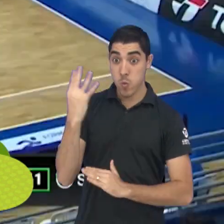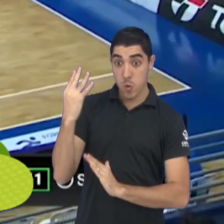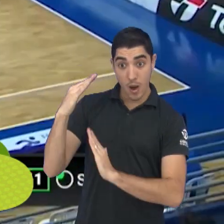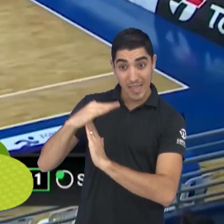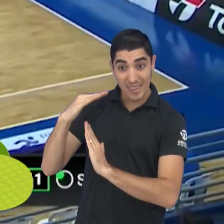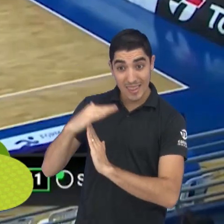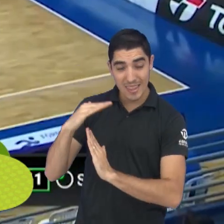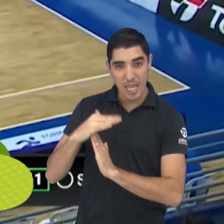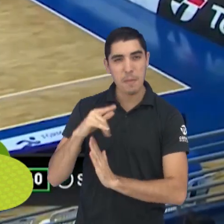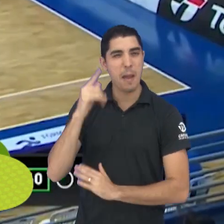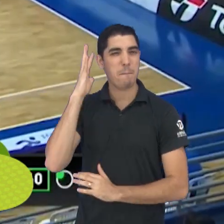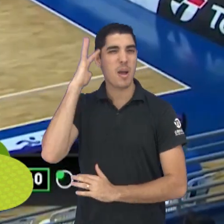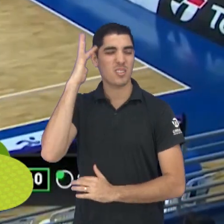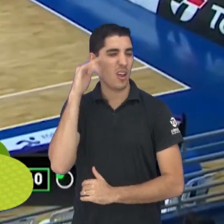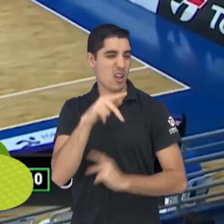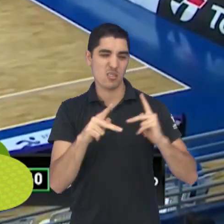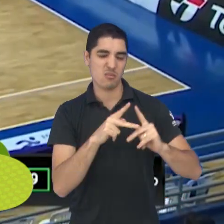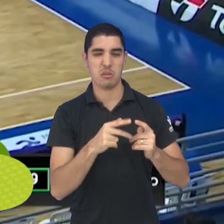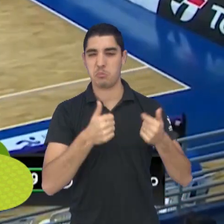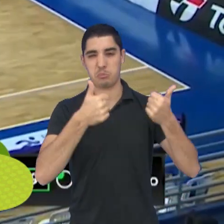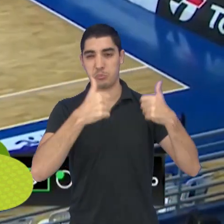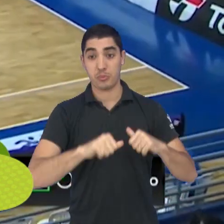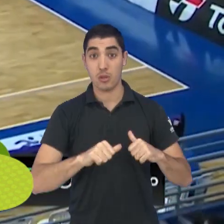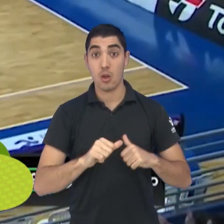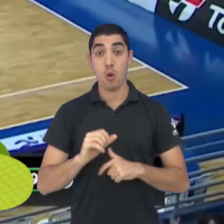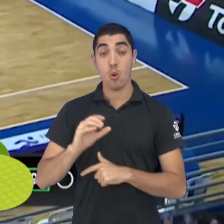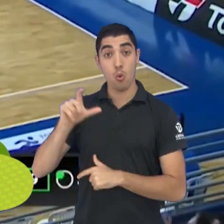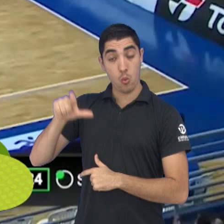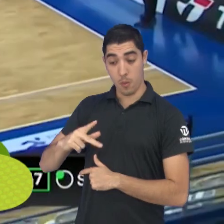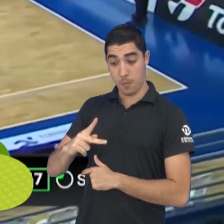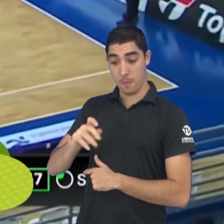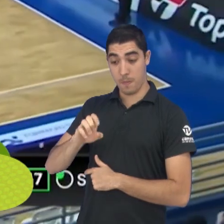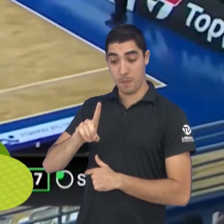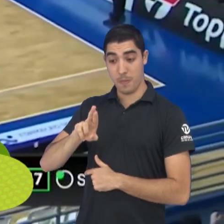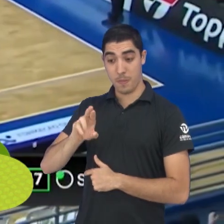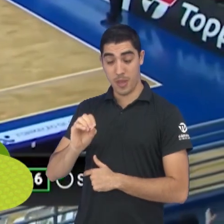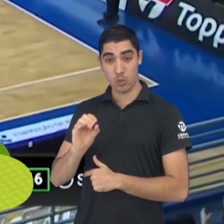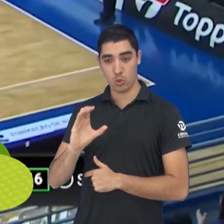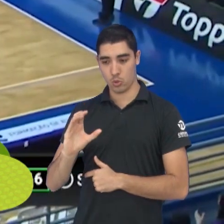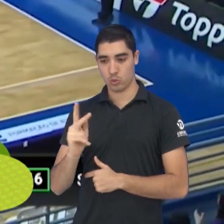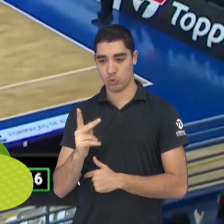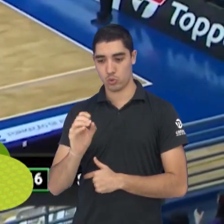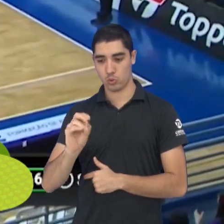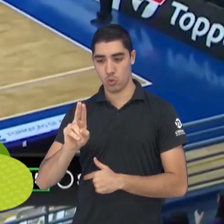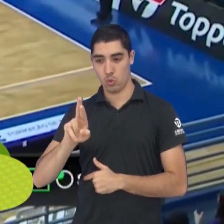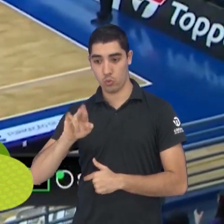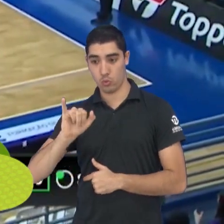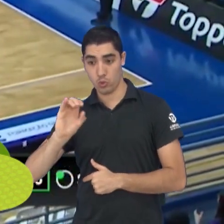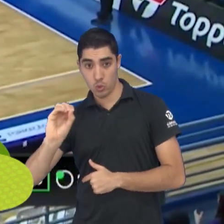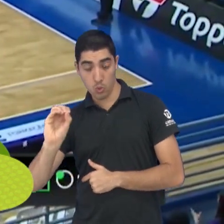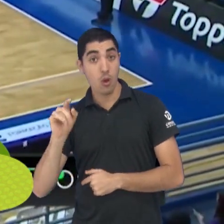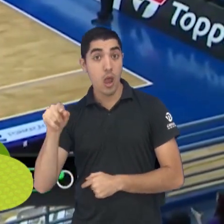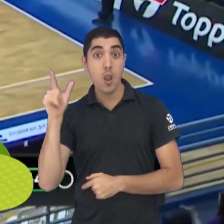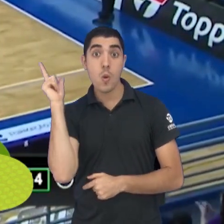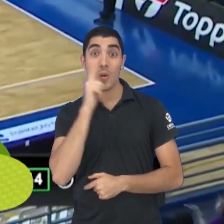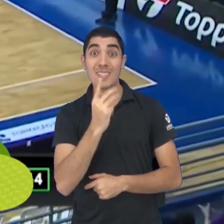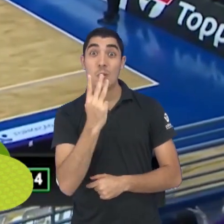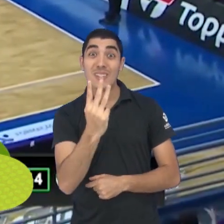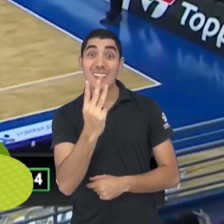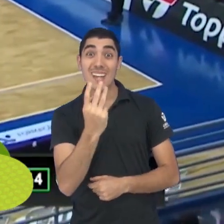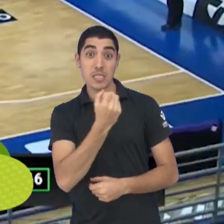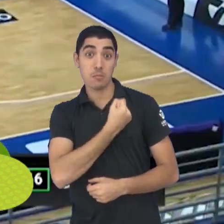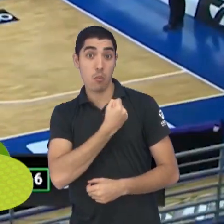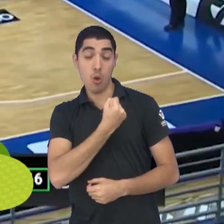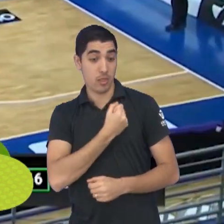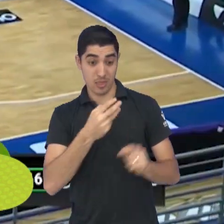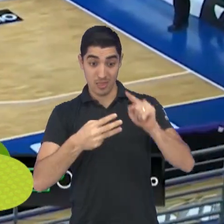quarto, quando parecia que a vaca já tinha deitado, o Pedro Tchoro resolveu jogar, acertou 3 bolas em sequência de 3, quase que ele acerta